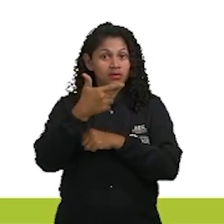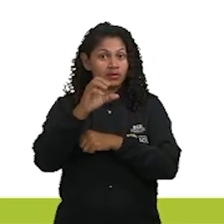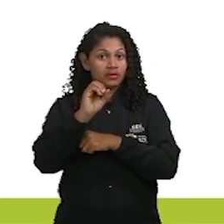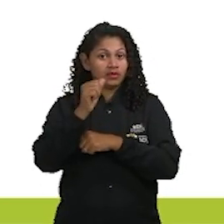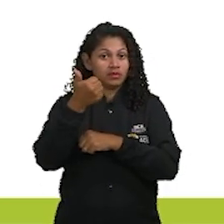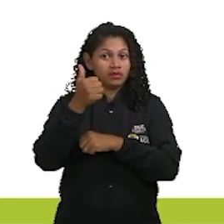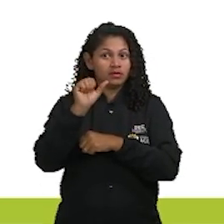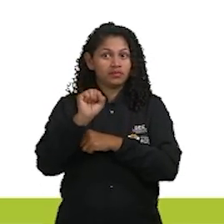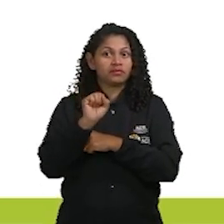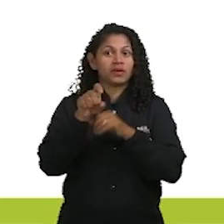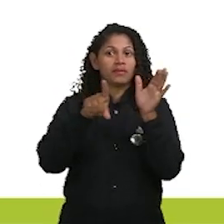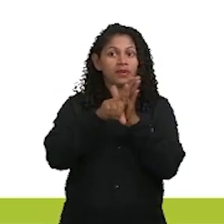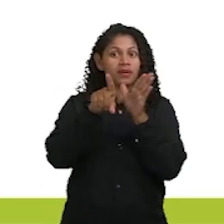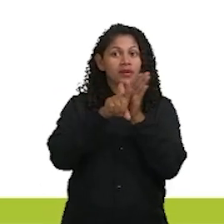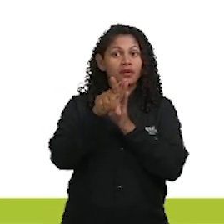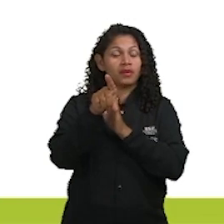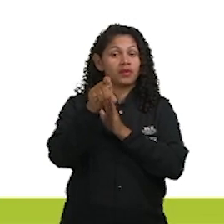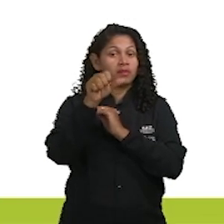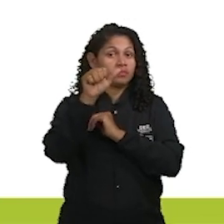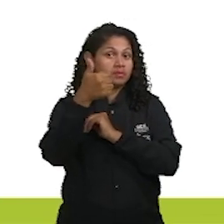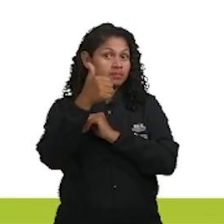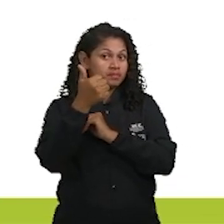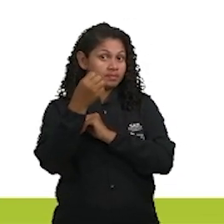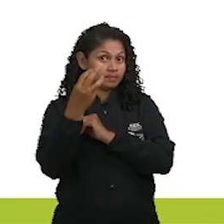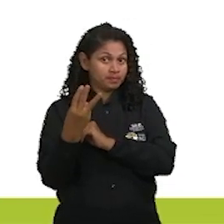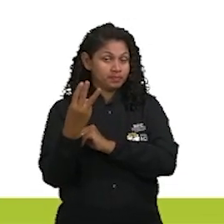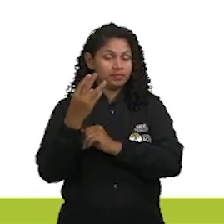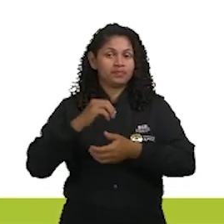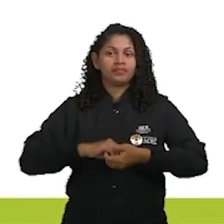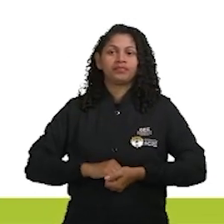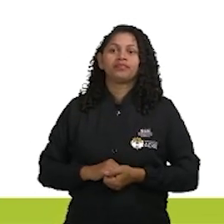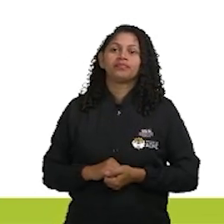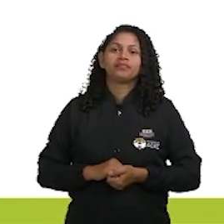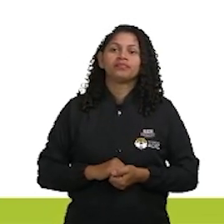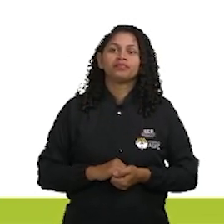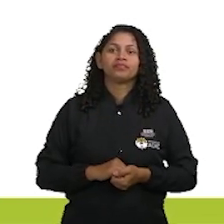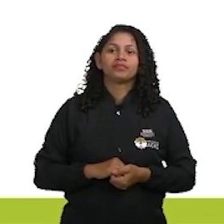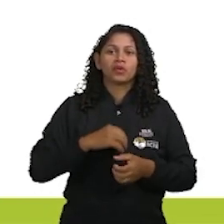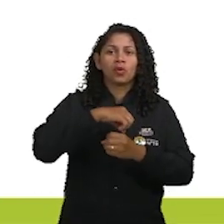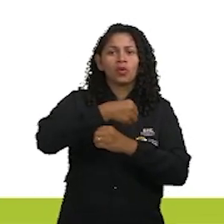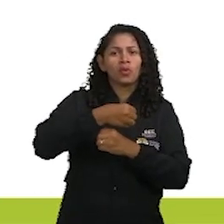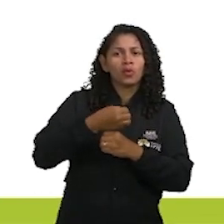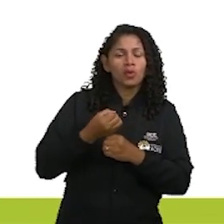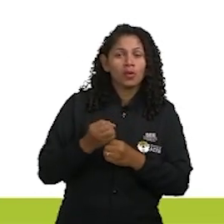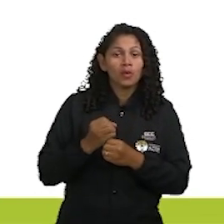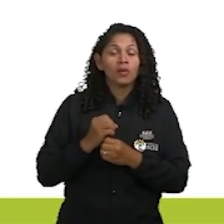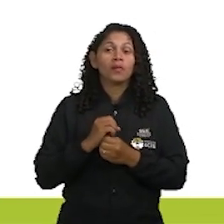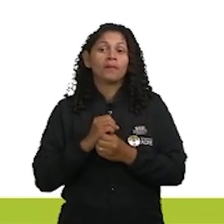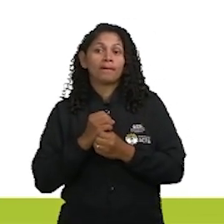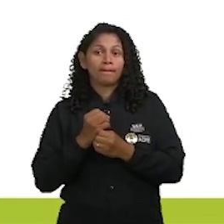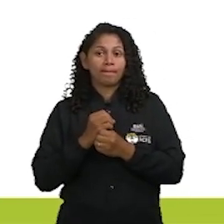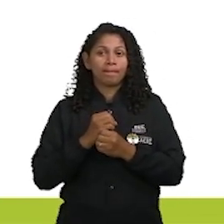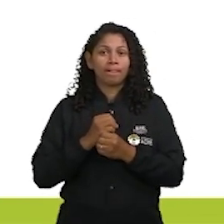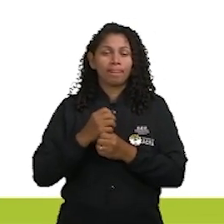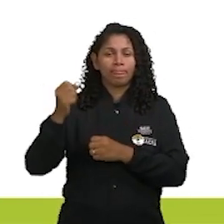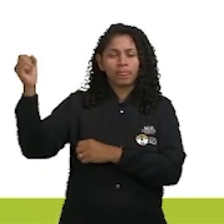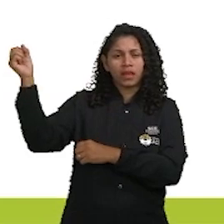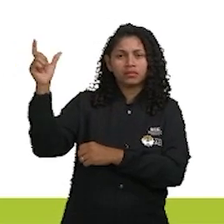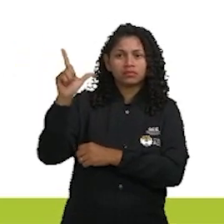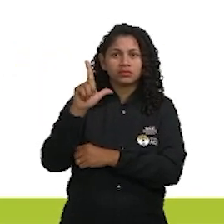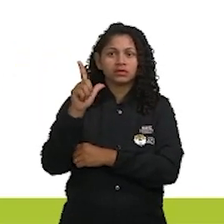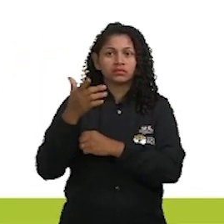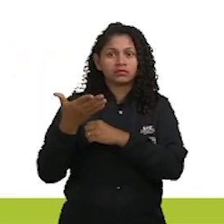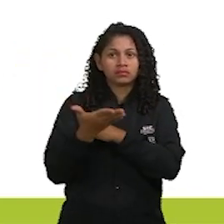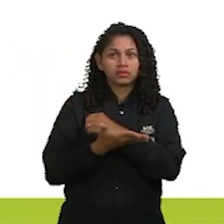número 113, que vai falar da seguinte forma: células solares à base